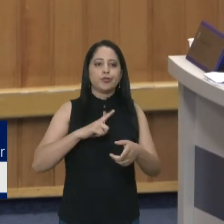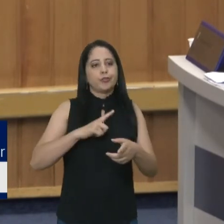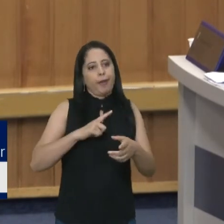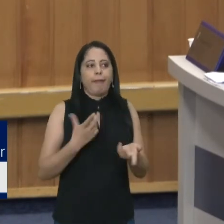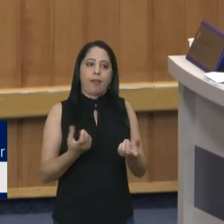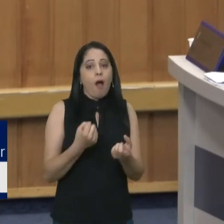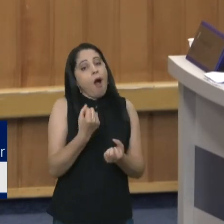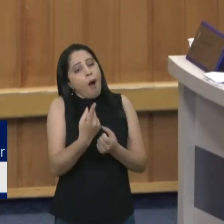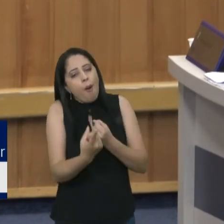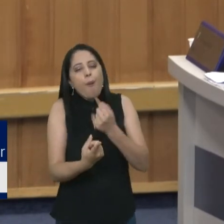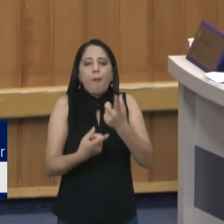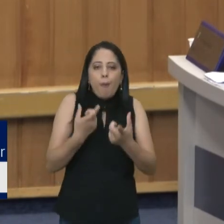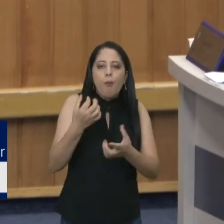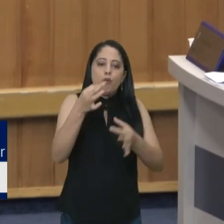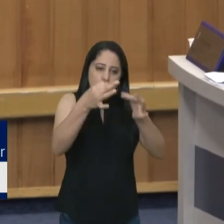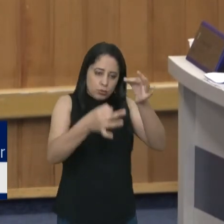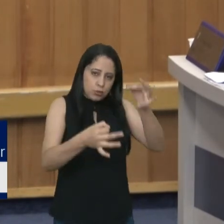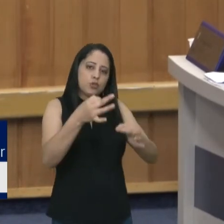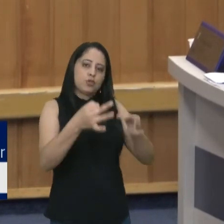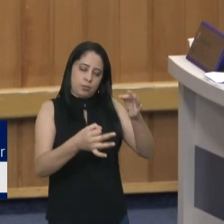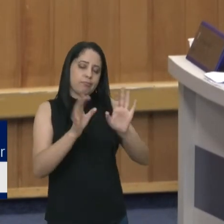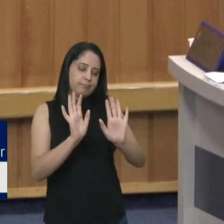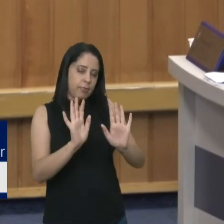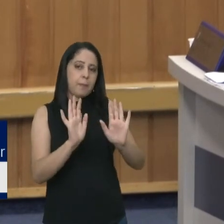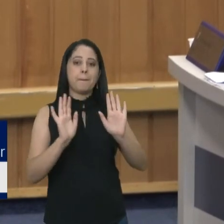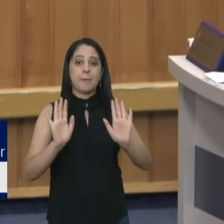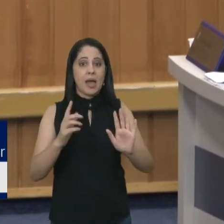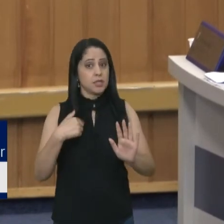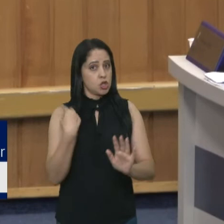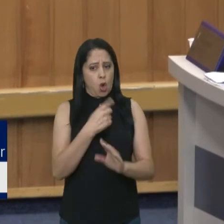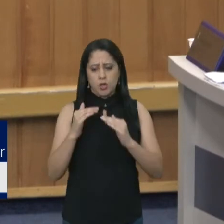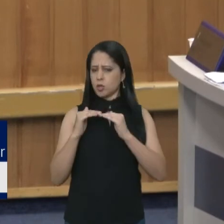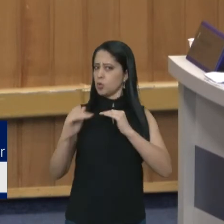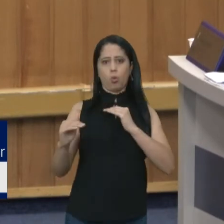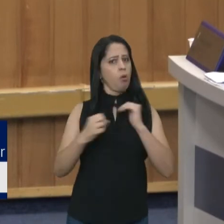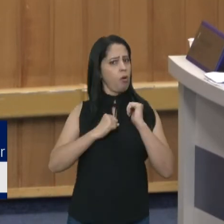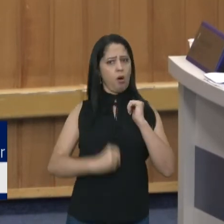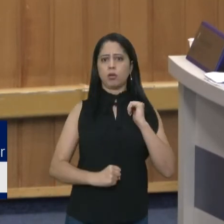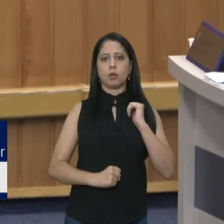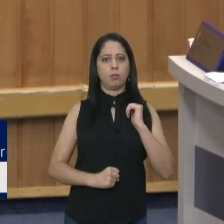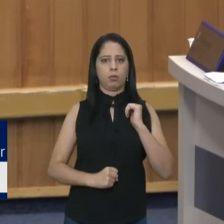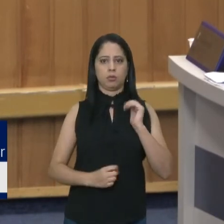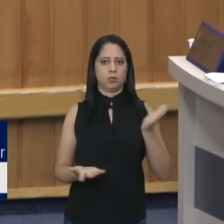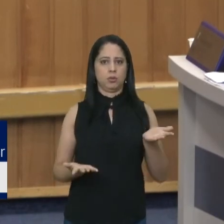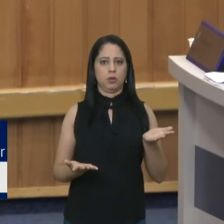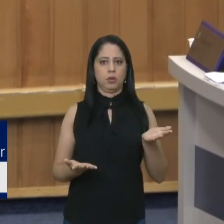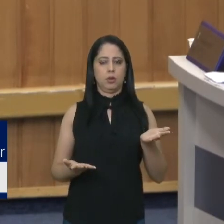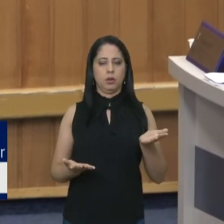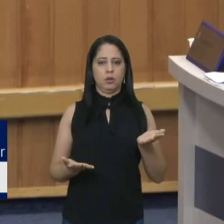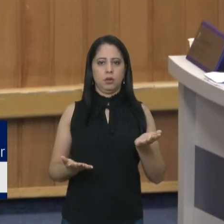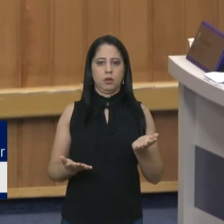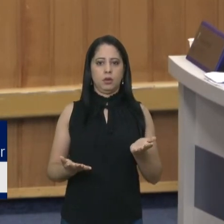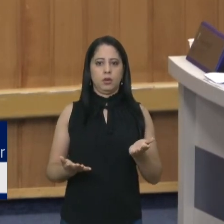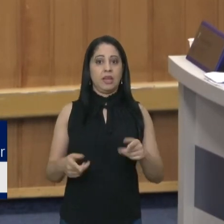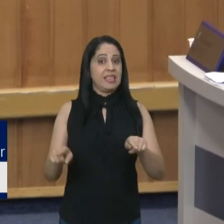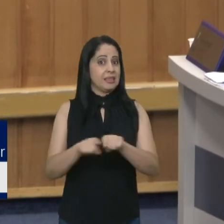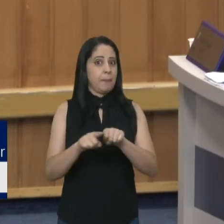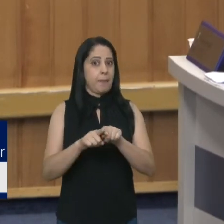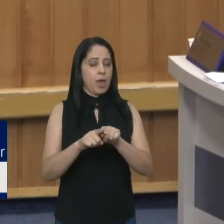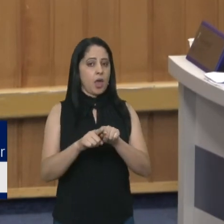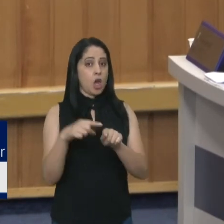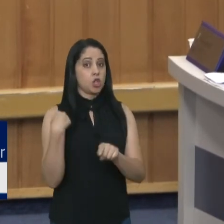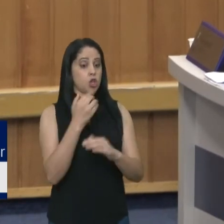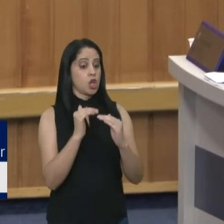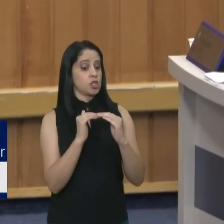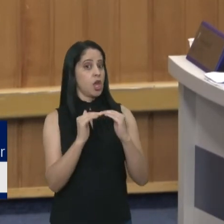a justiça permite e que a justiça define. Nós somos contra o aborto. Como nós somos também contra o